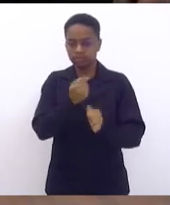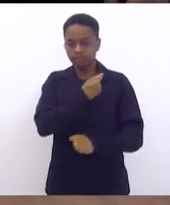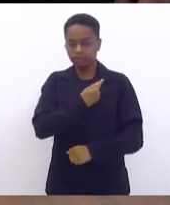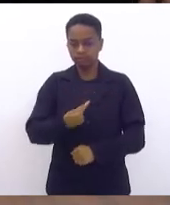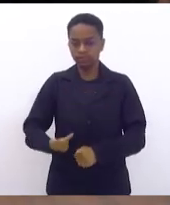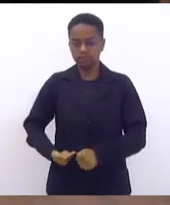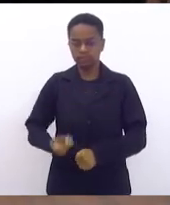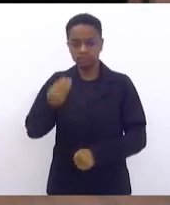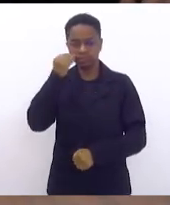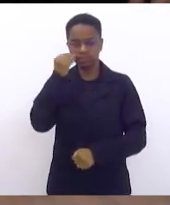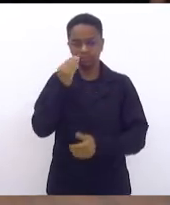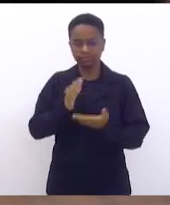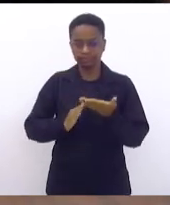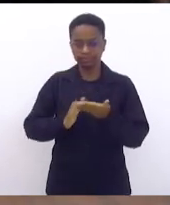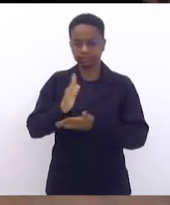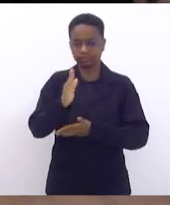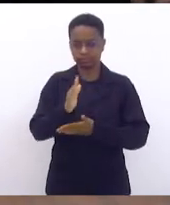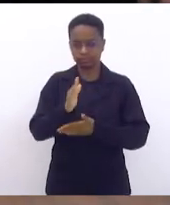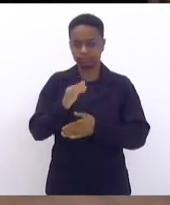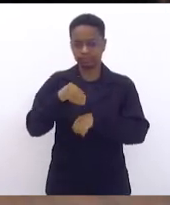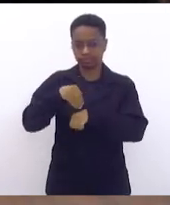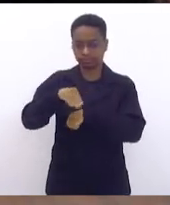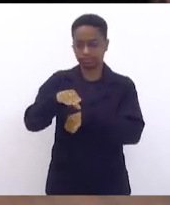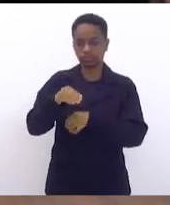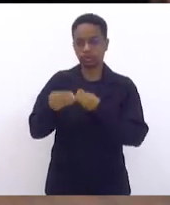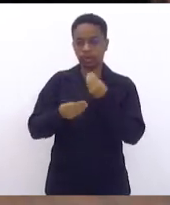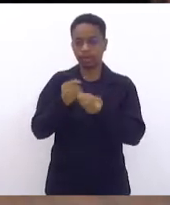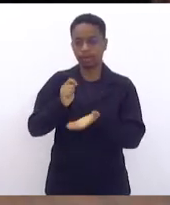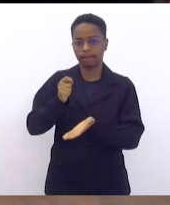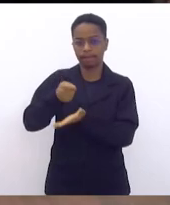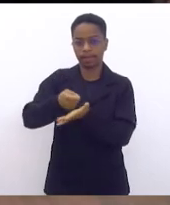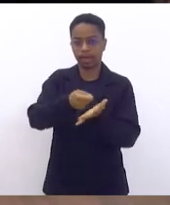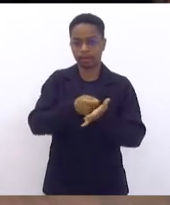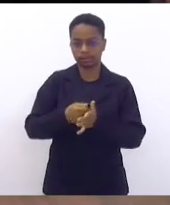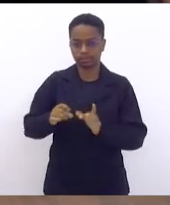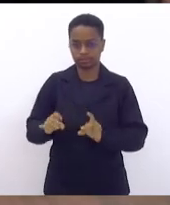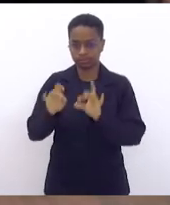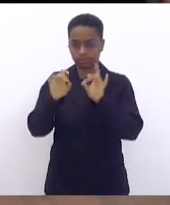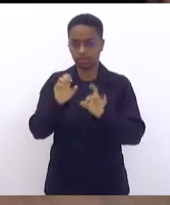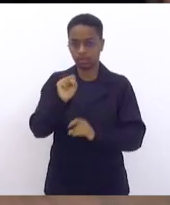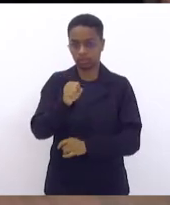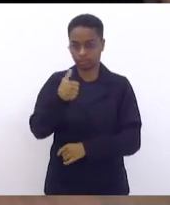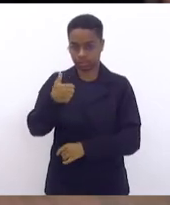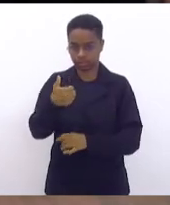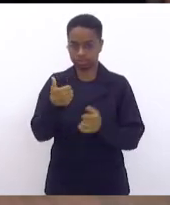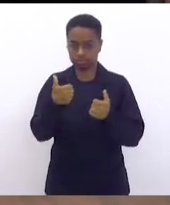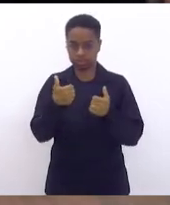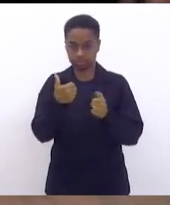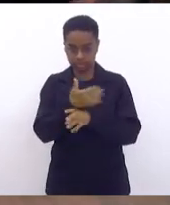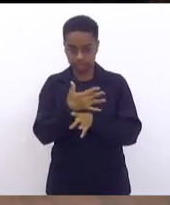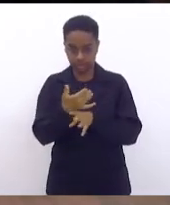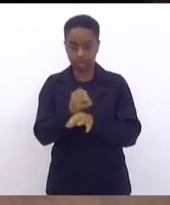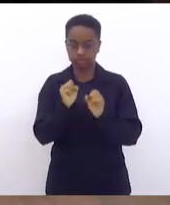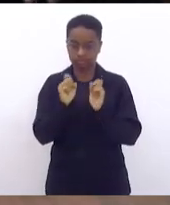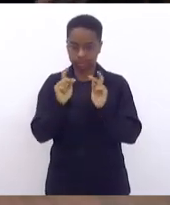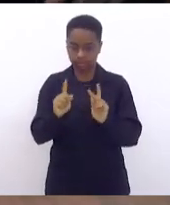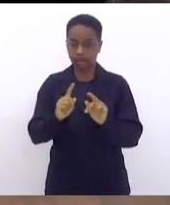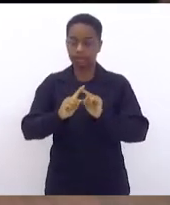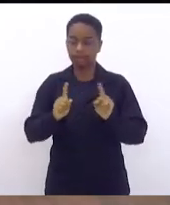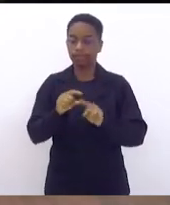gente aprove esse regime de tributação especial para os 81 municípios e que